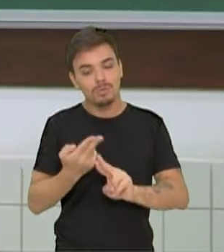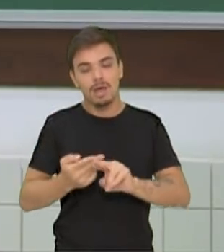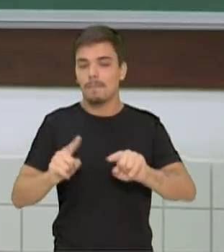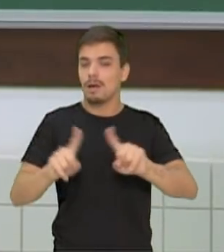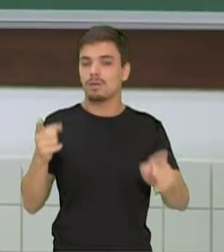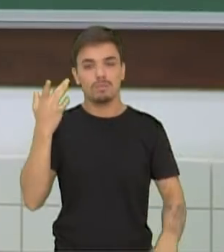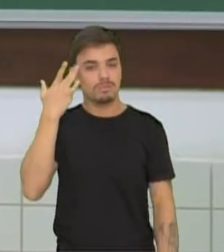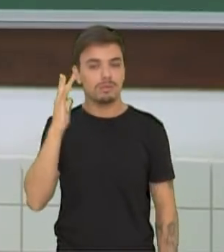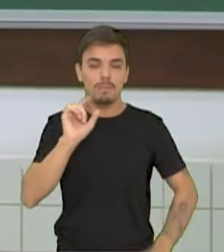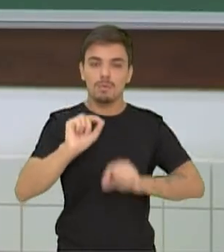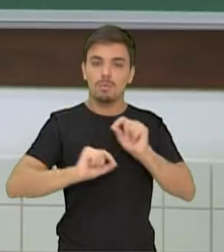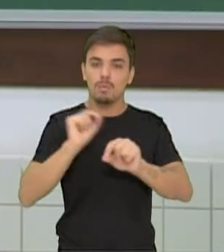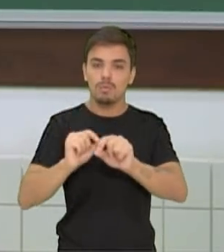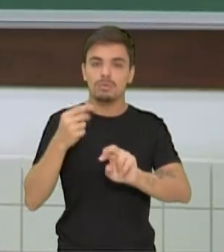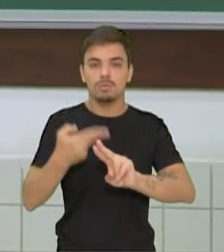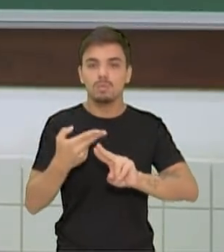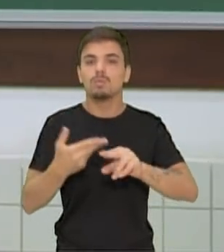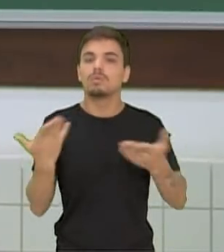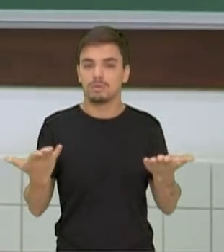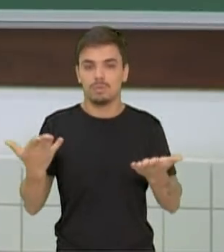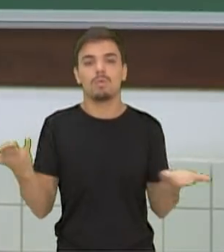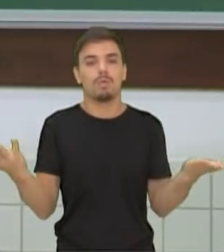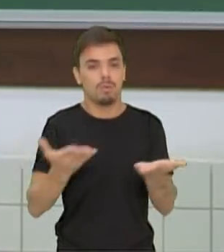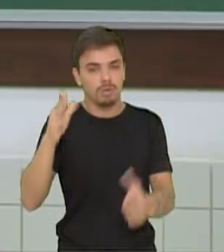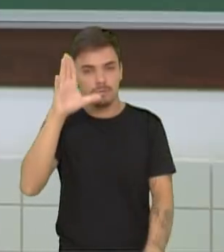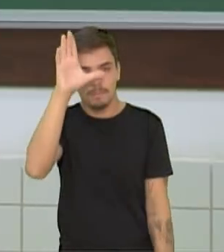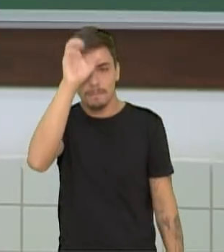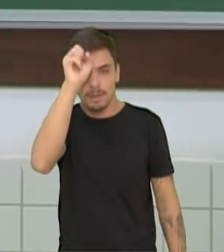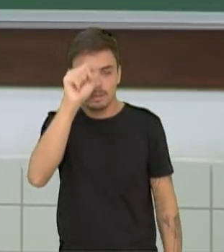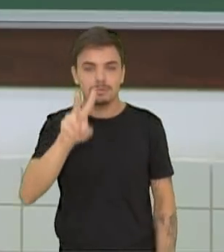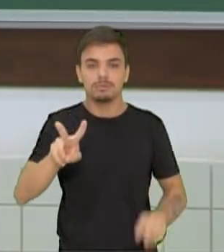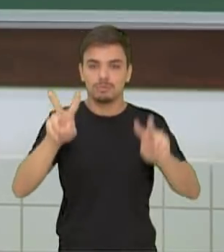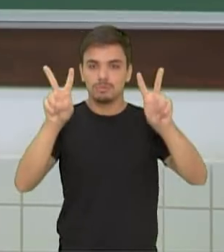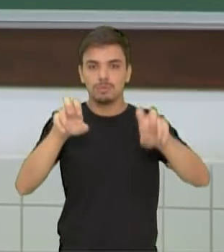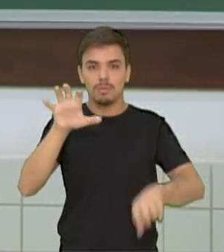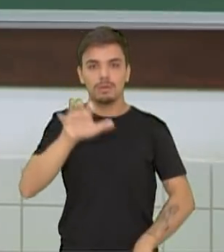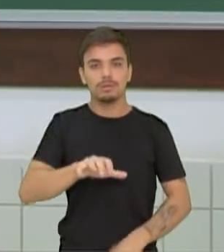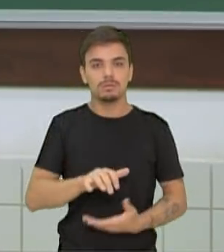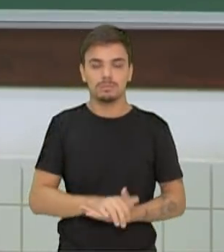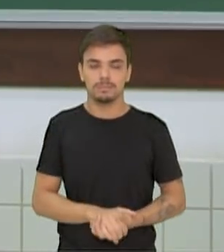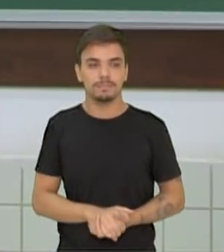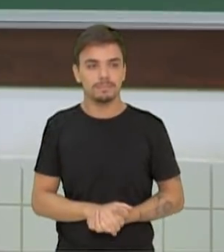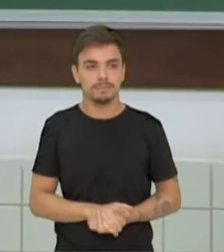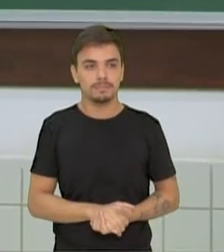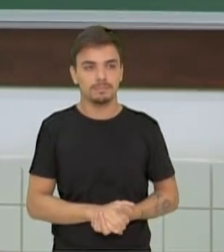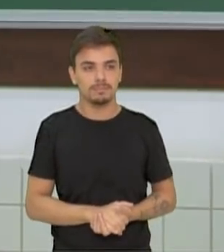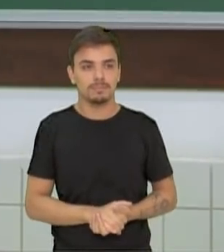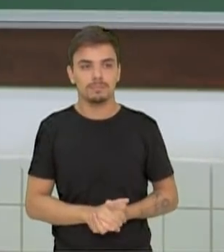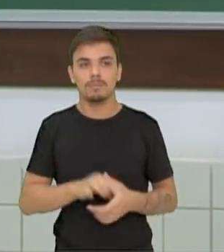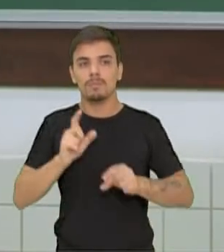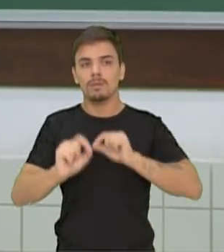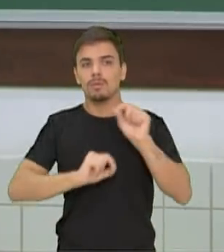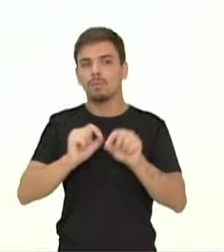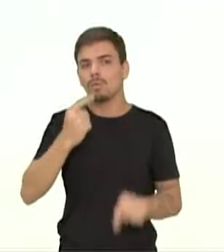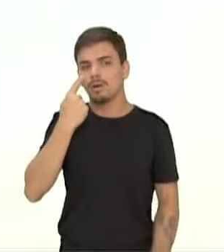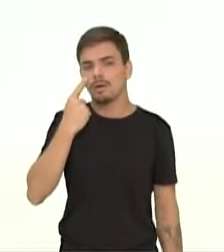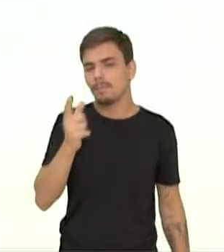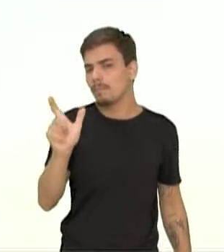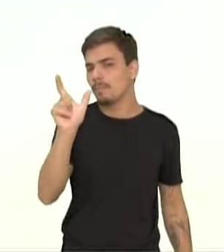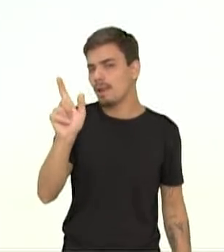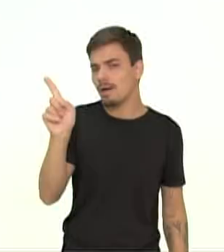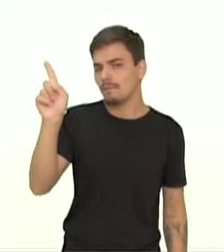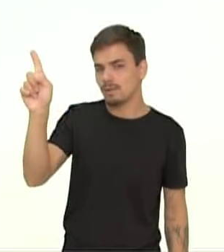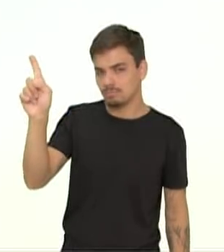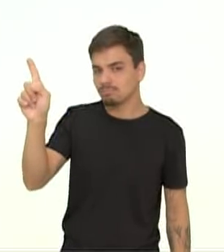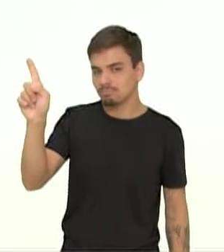gente está usando. Então, hoje a gente vai aprender um pouquinho também sobre isso. Ah lá, o que é streaming então? É